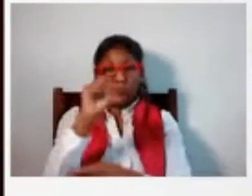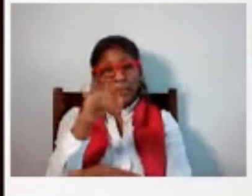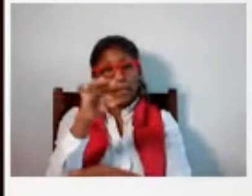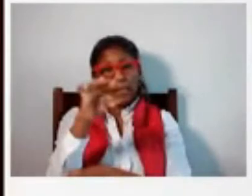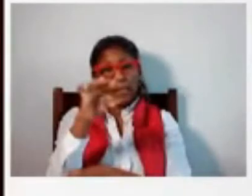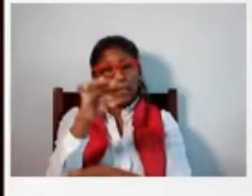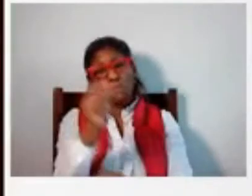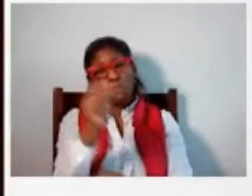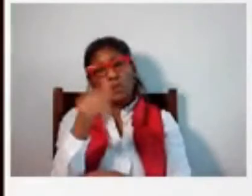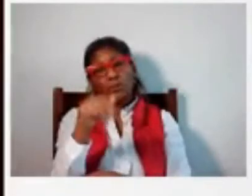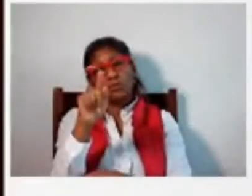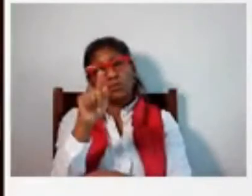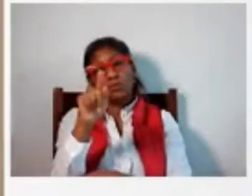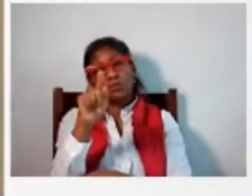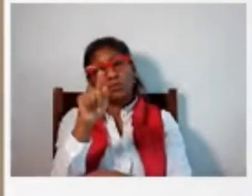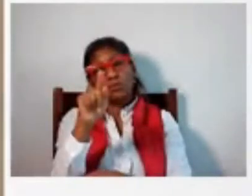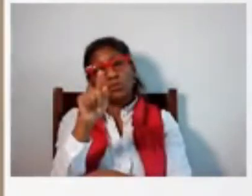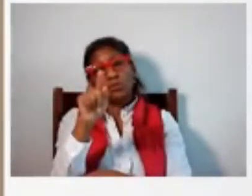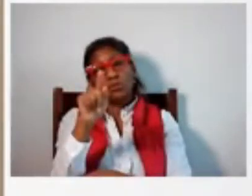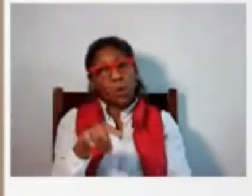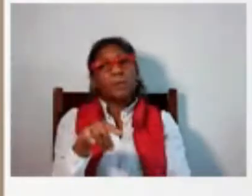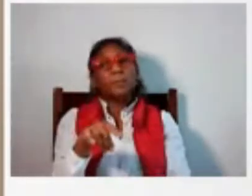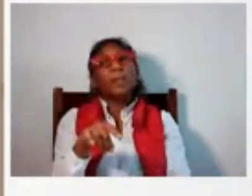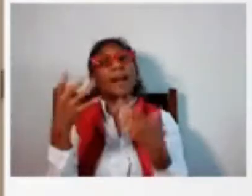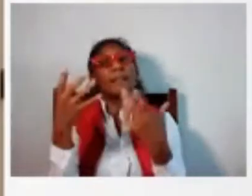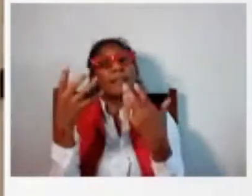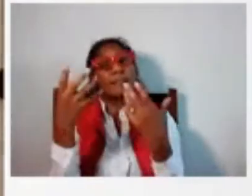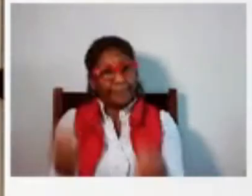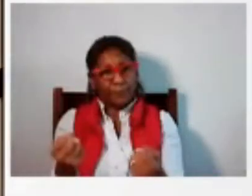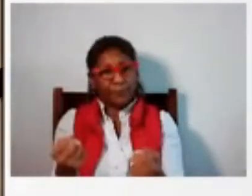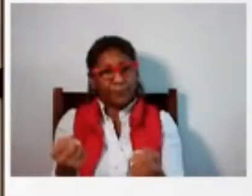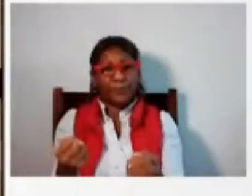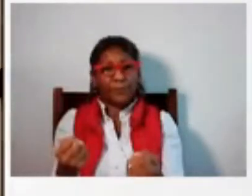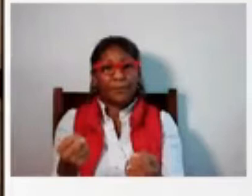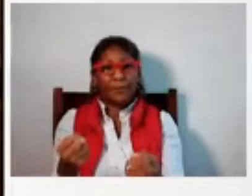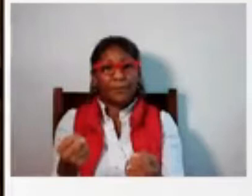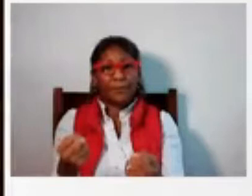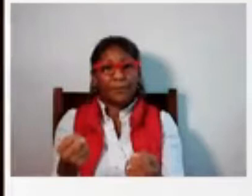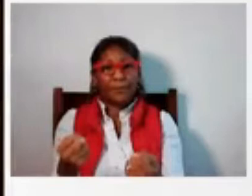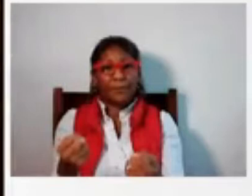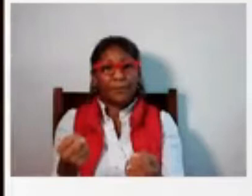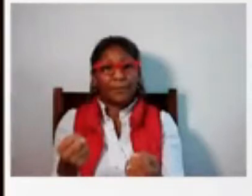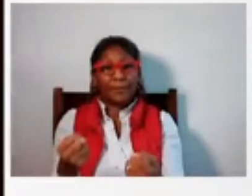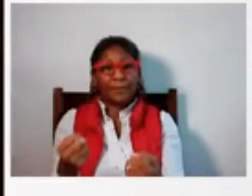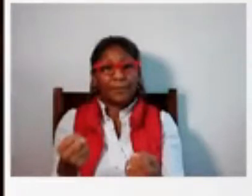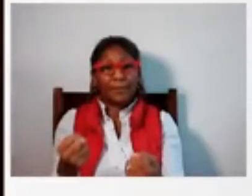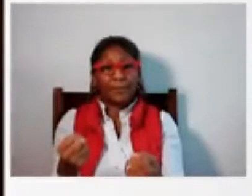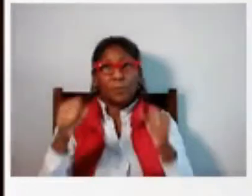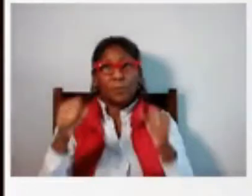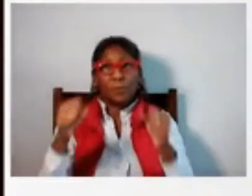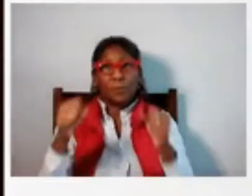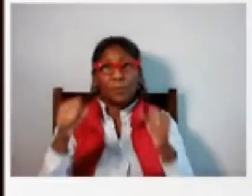nós acolhemos o pedido de reconsideração para que a região de Santo Ângelo volte à